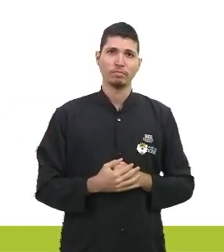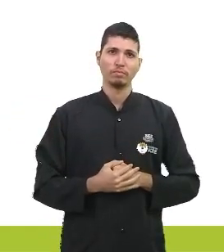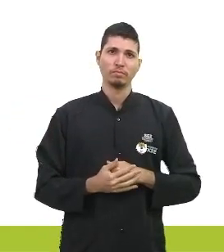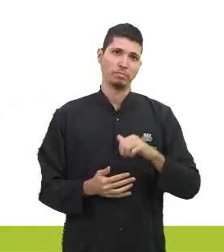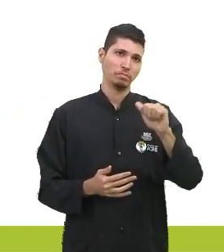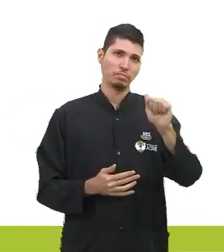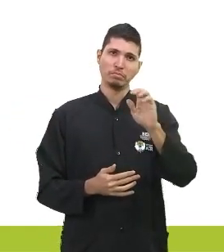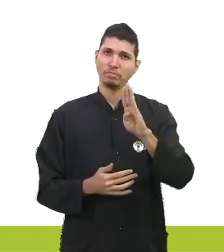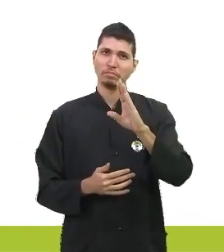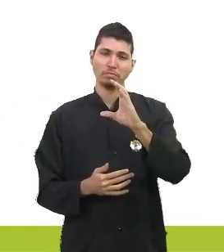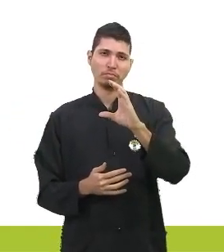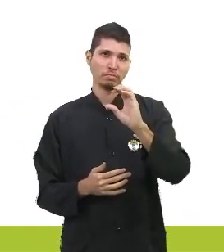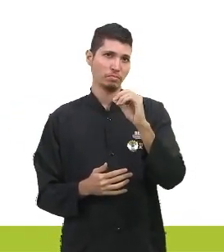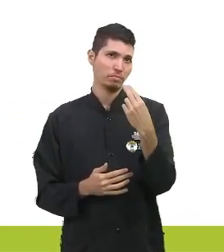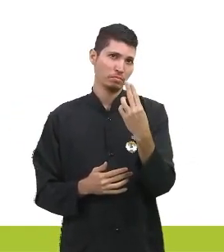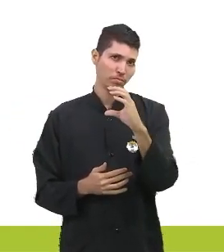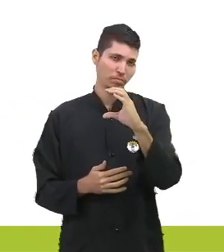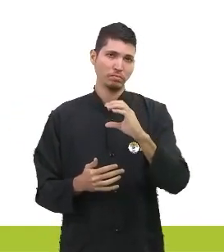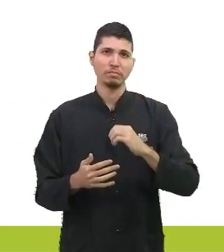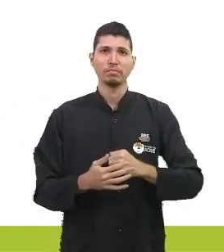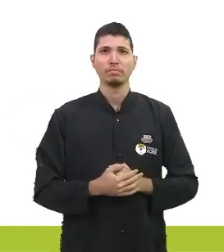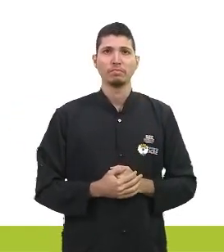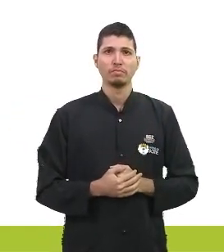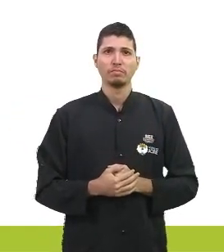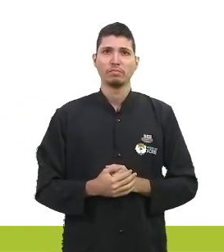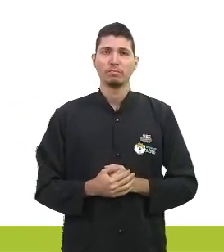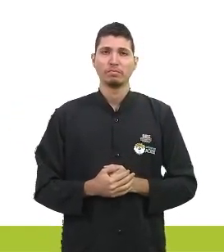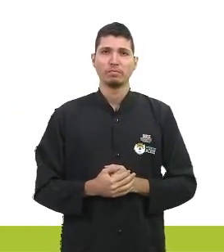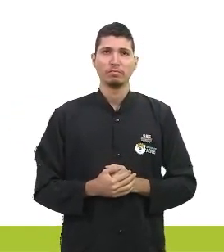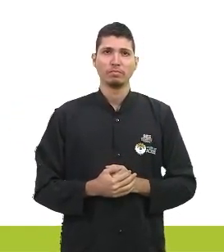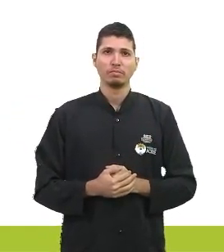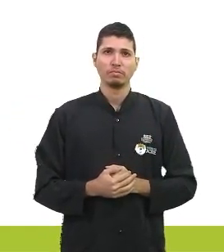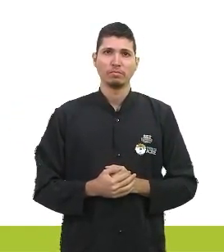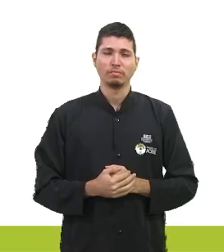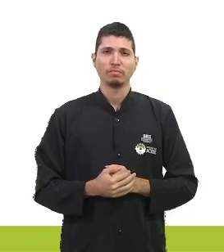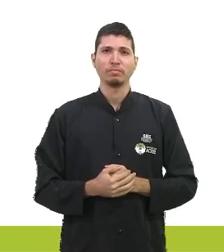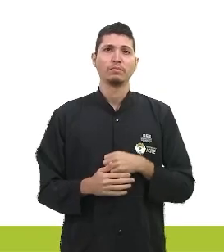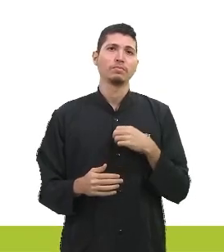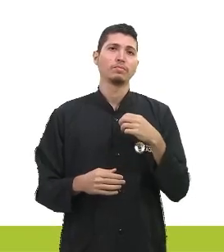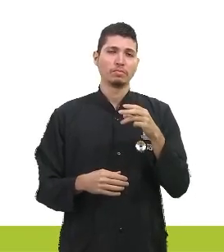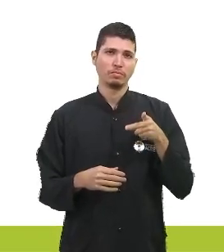E eu vou demonstrar para vocês como chegar nesse resultado.